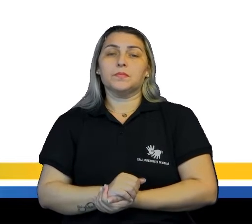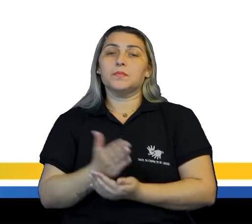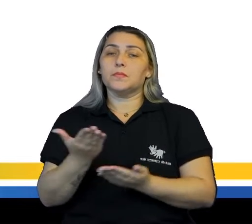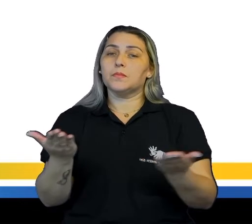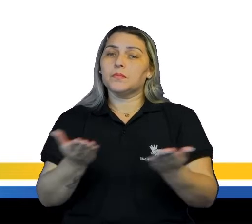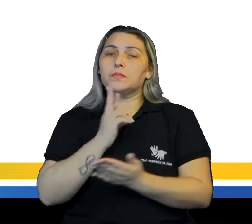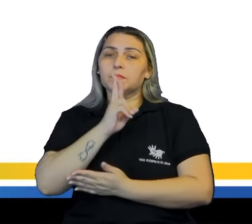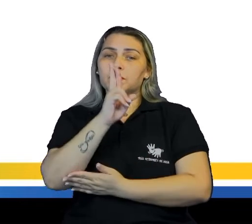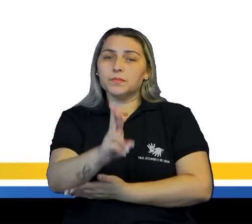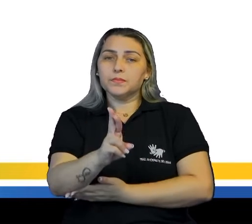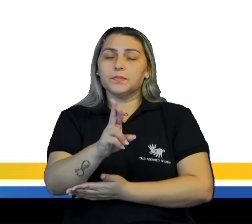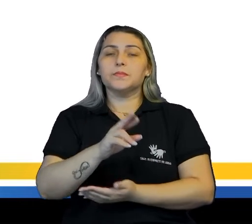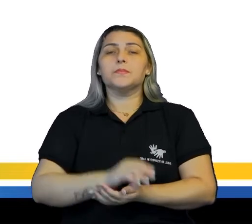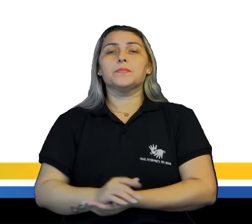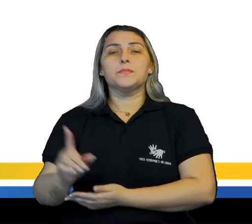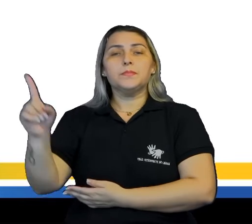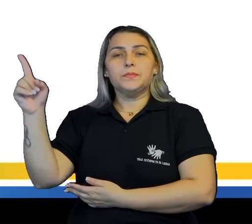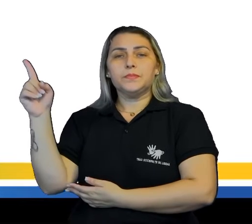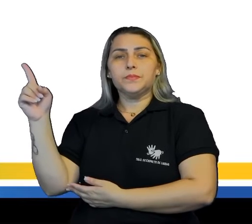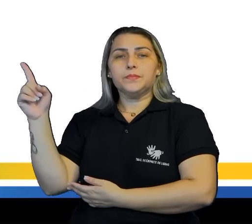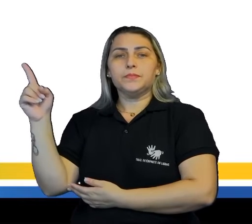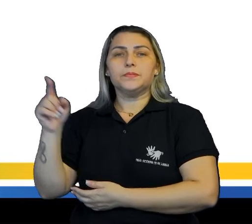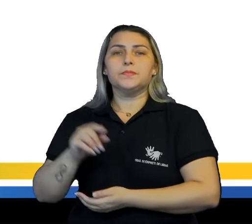às respostas?